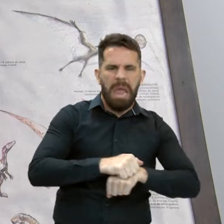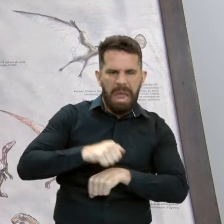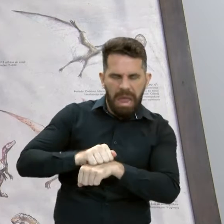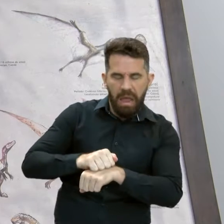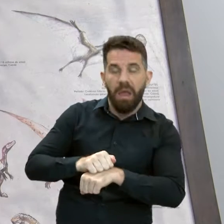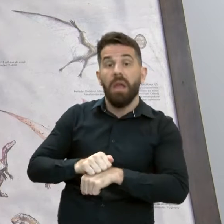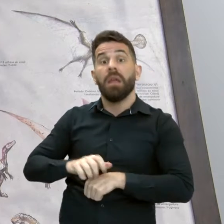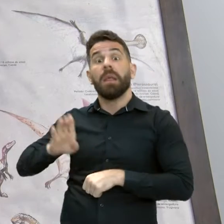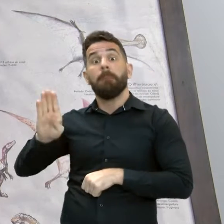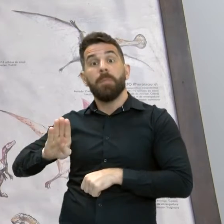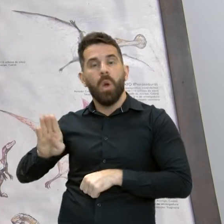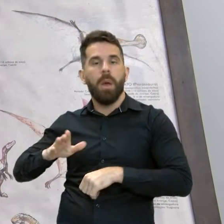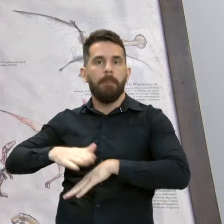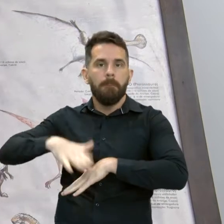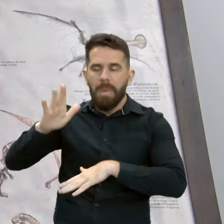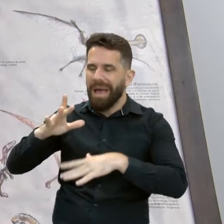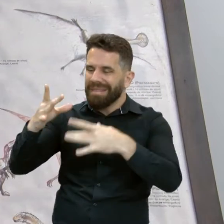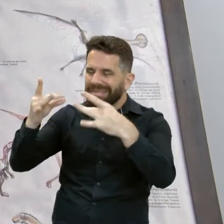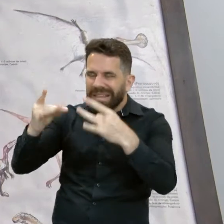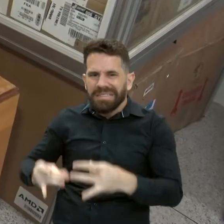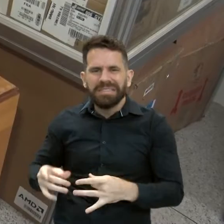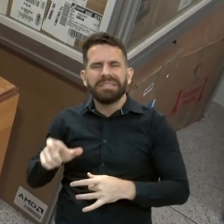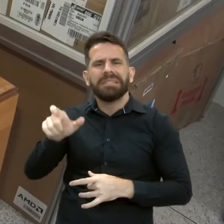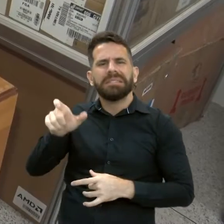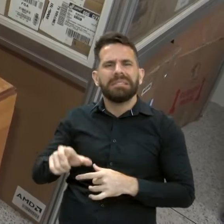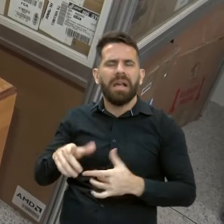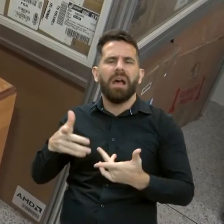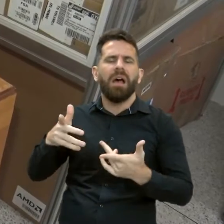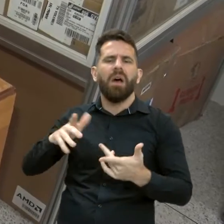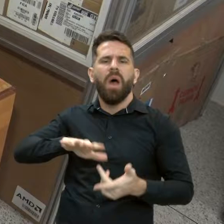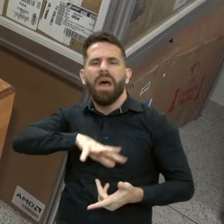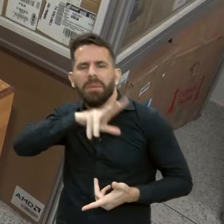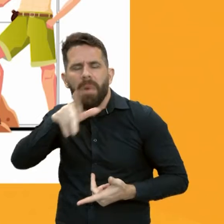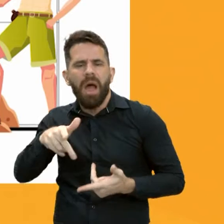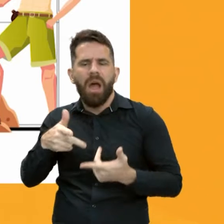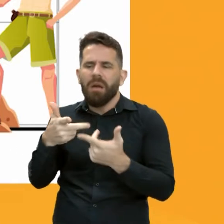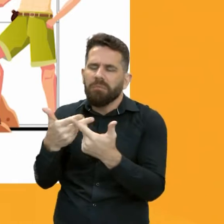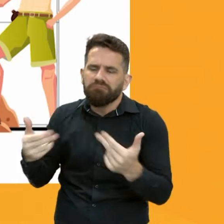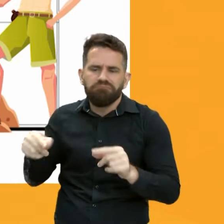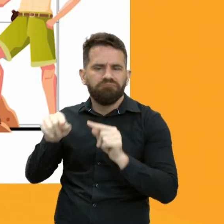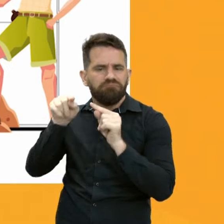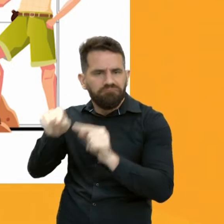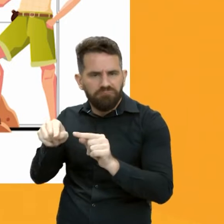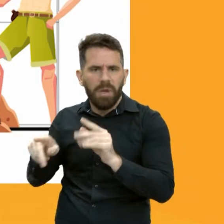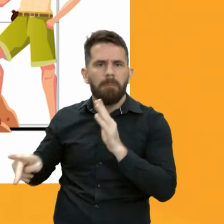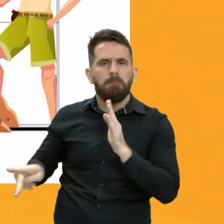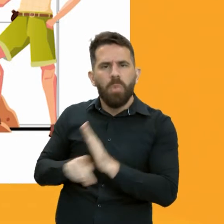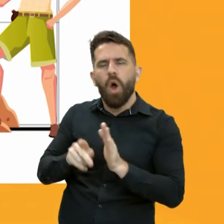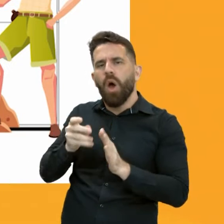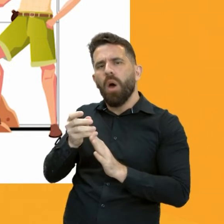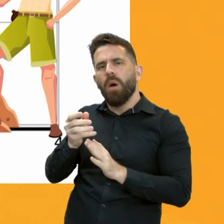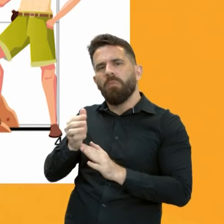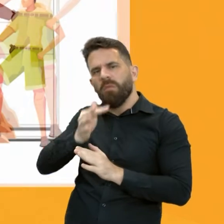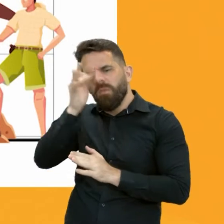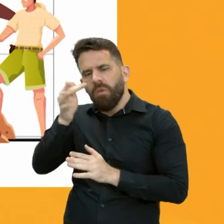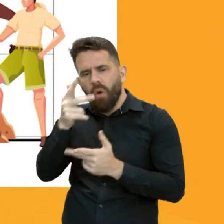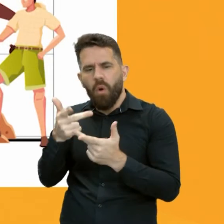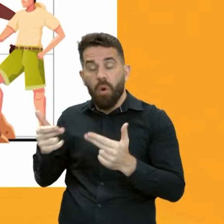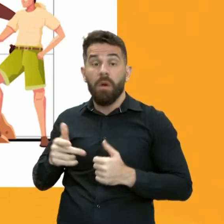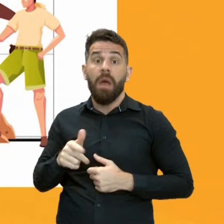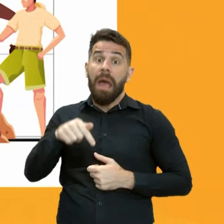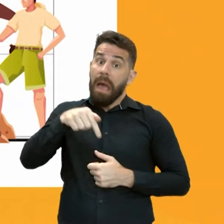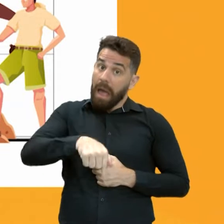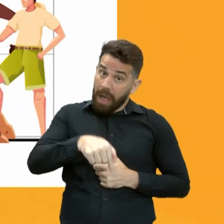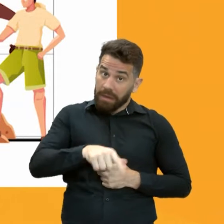dos animais que a gente encontra no vestígio fóssil, das plantas fósseis. Então a gente trabalha aqui com atividade de ensino, atividade